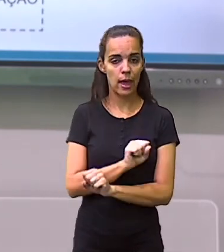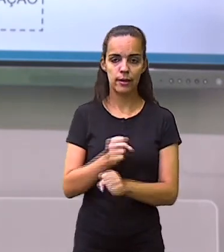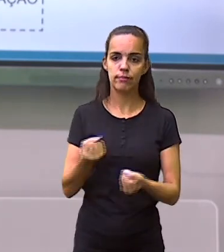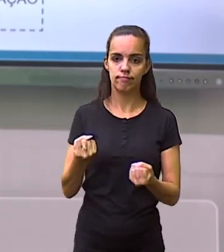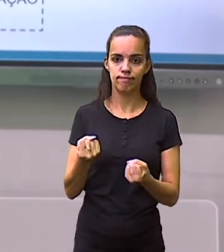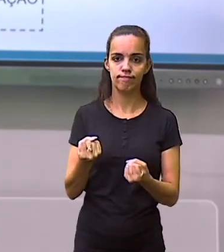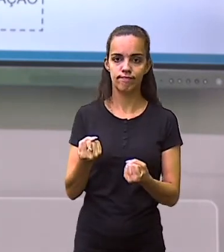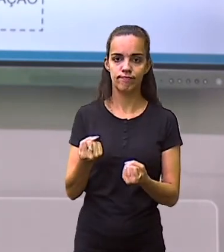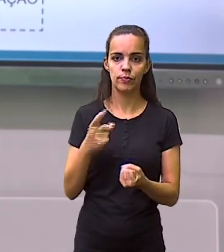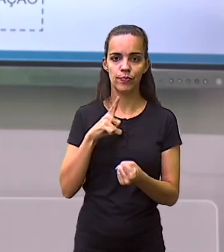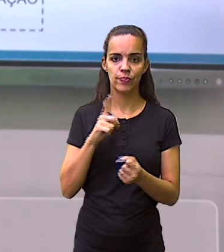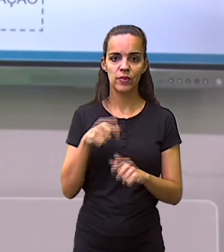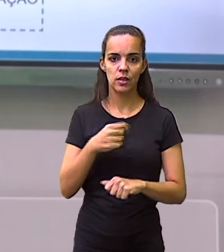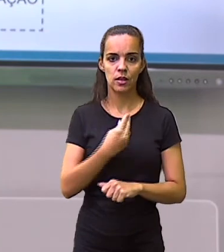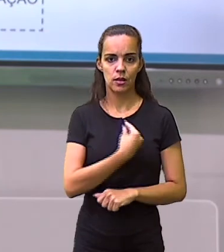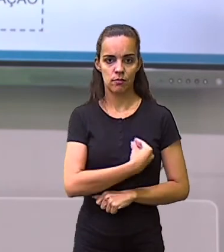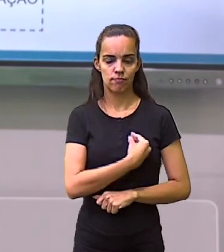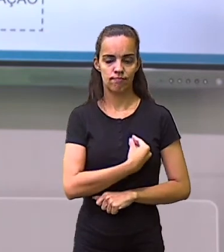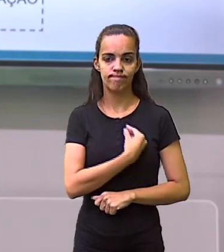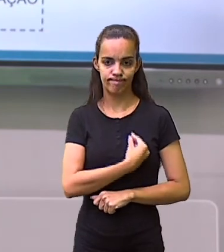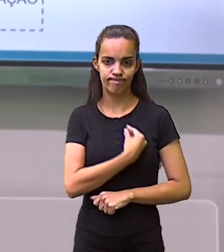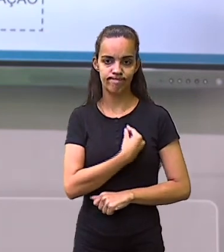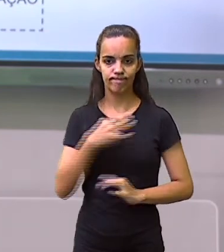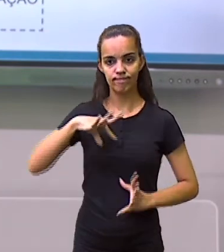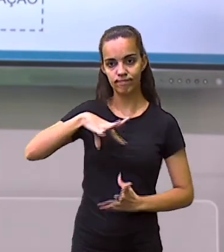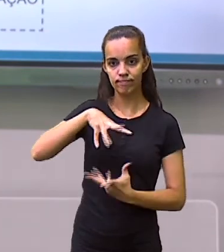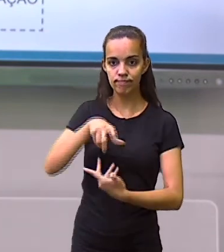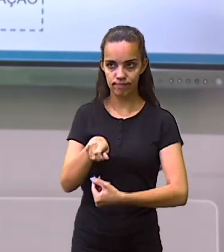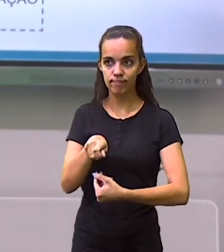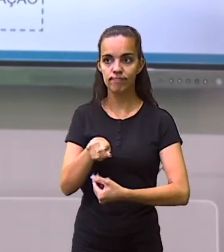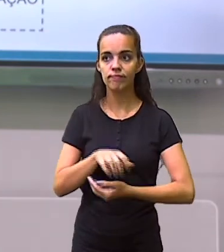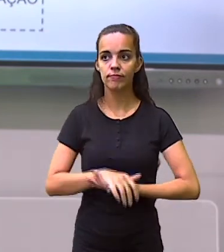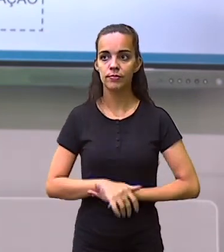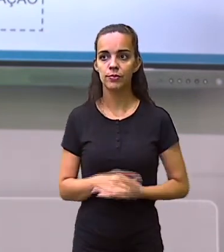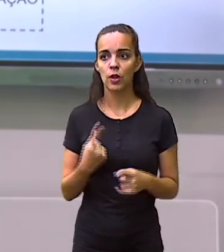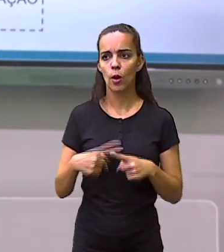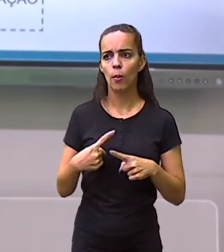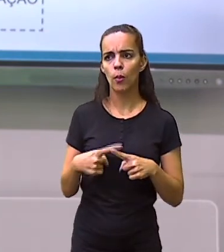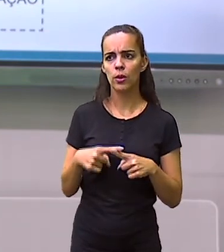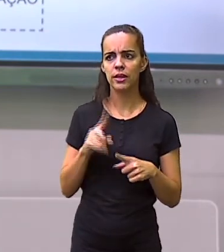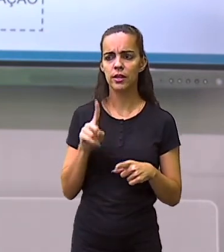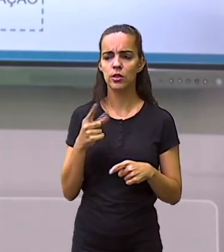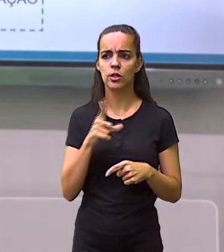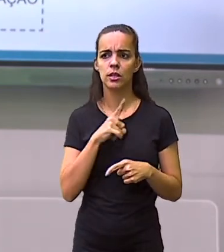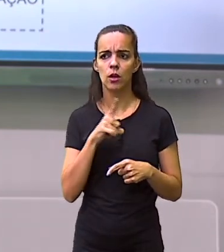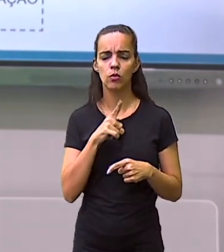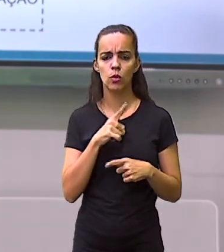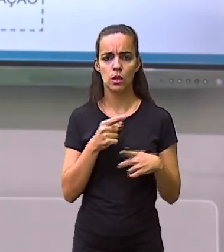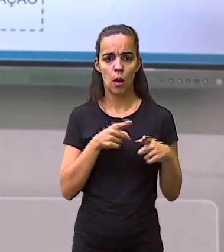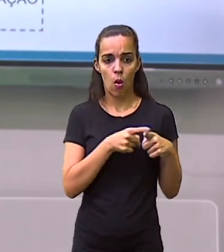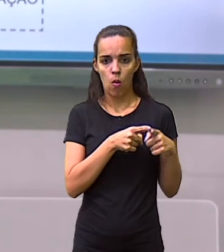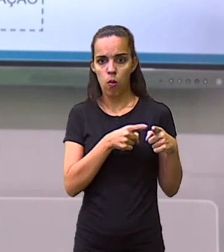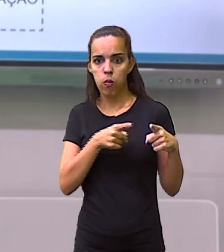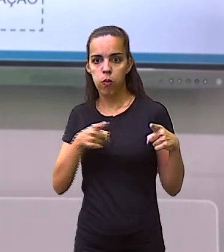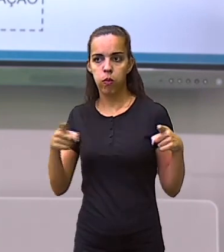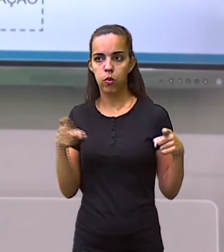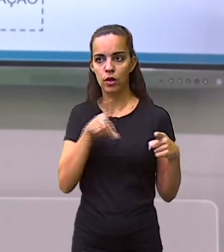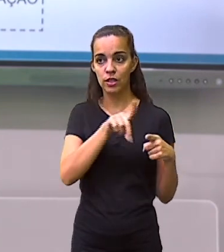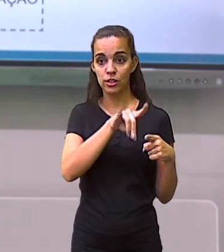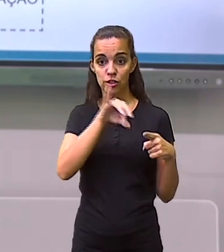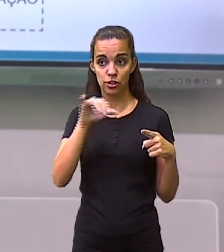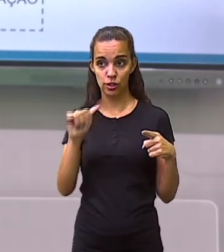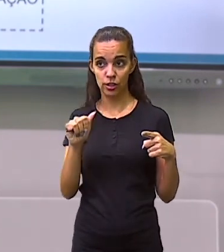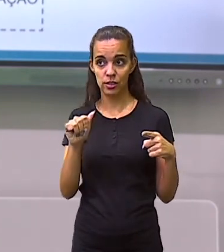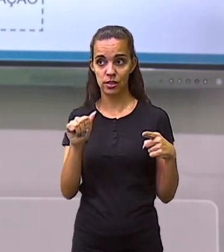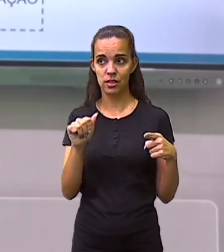possível haver vida no nosso planeta. Porque assim nós teríamos um longo dia de